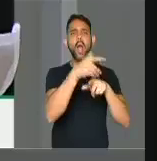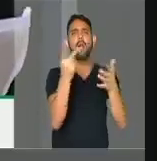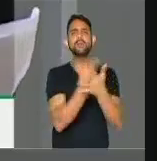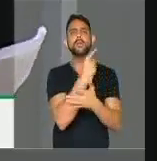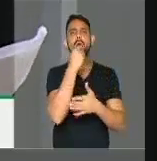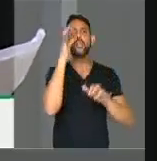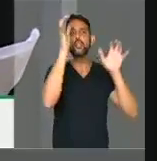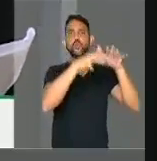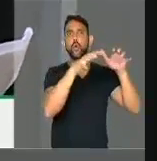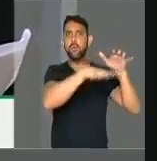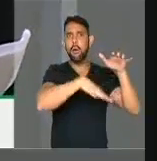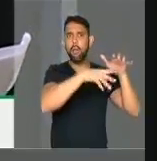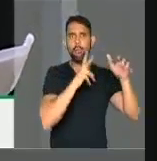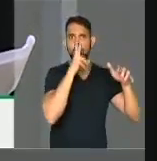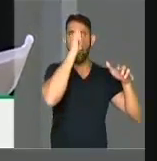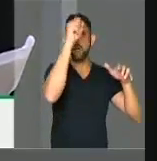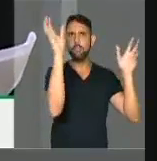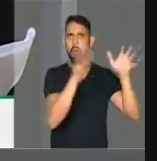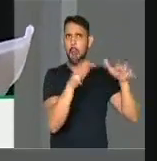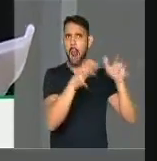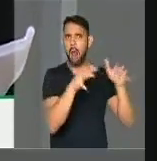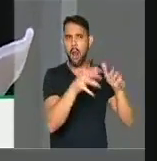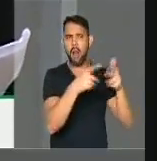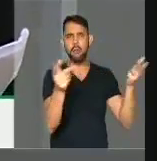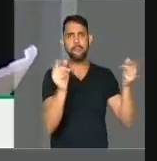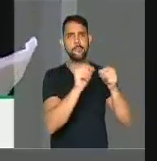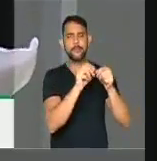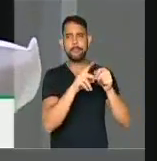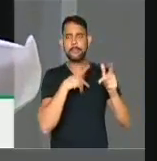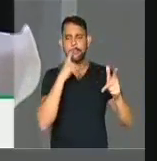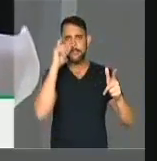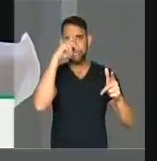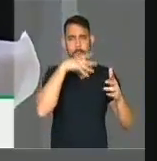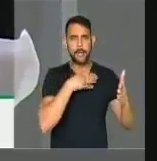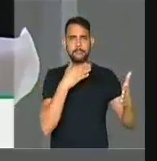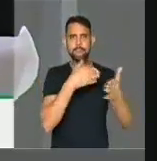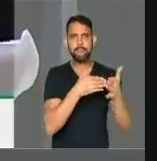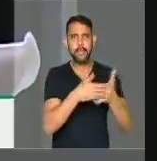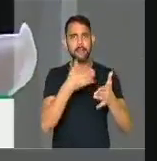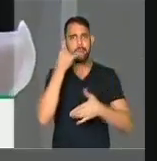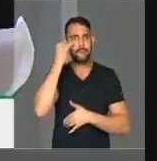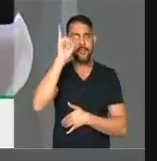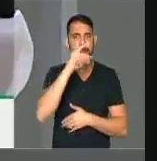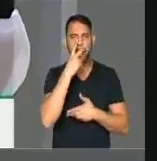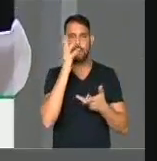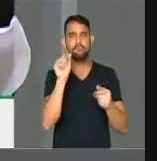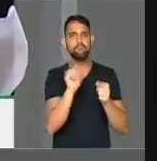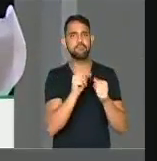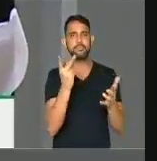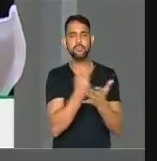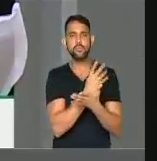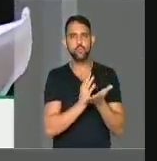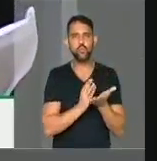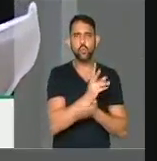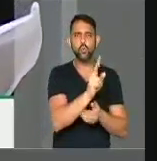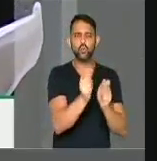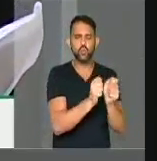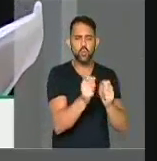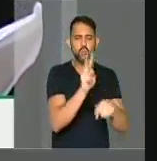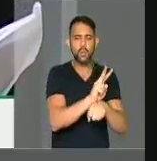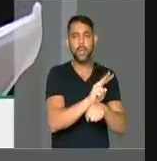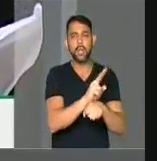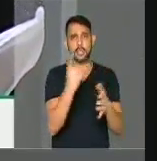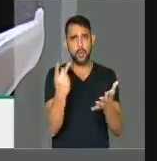e consequências desastrosas. E há desafios em relação à prevenção e à gestão dos recursos